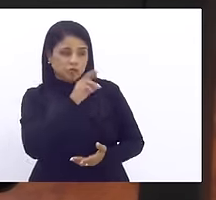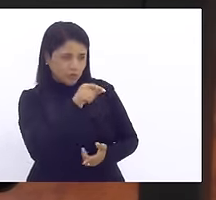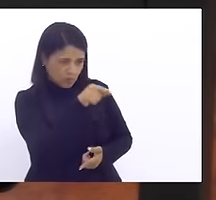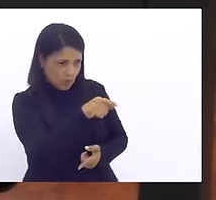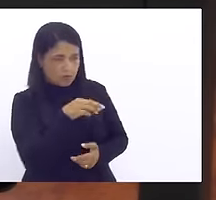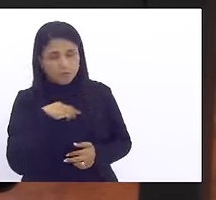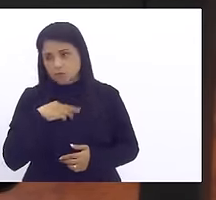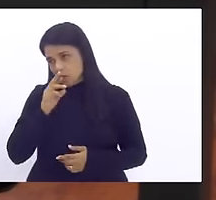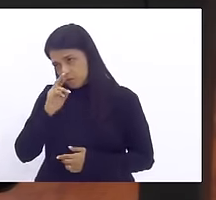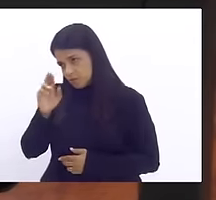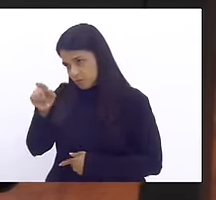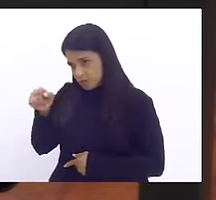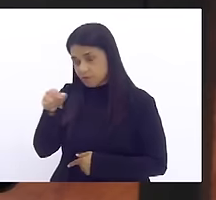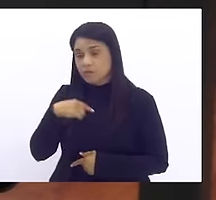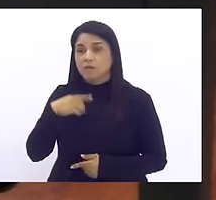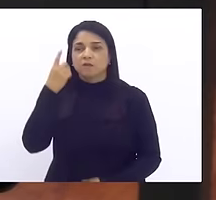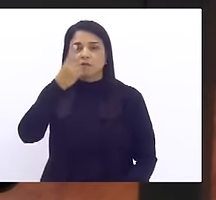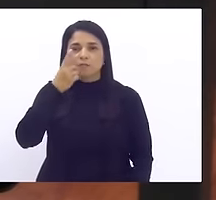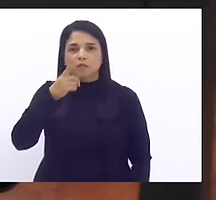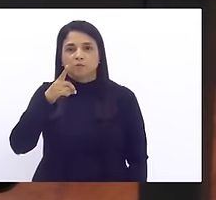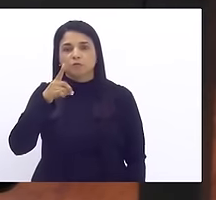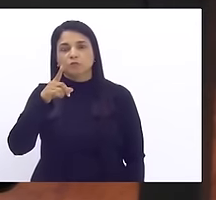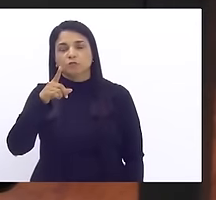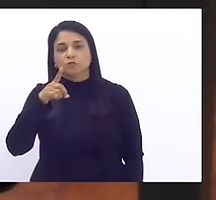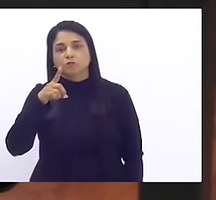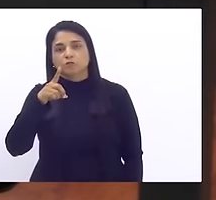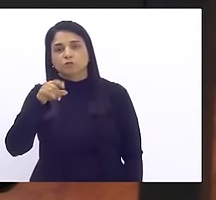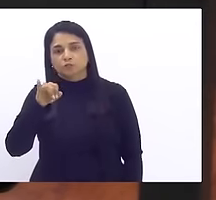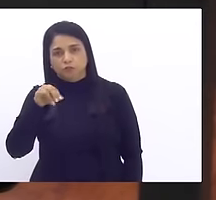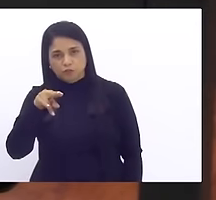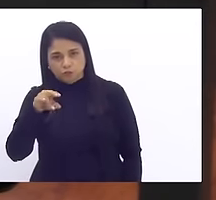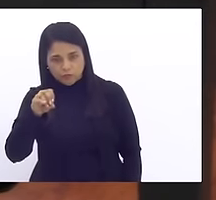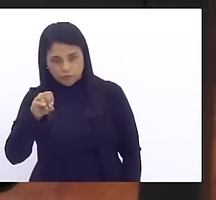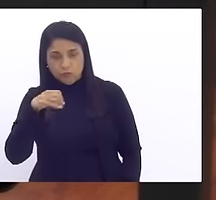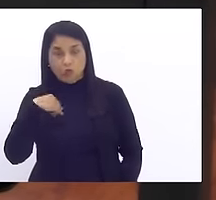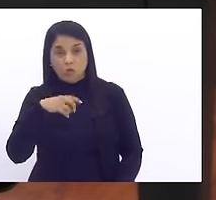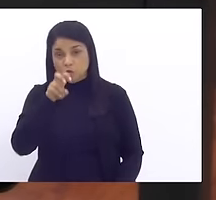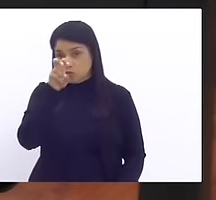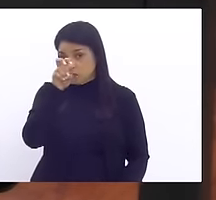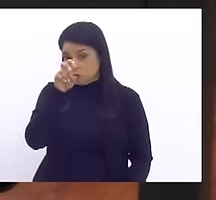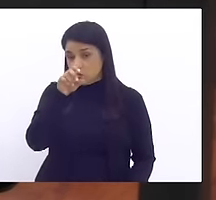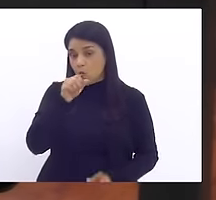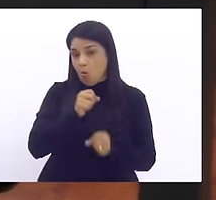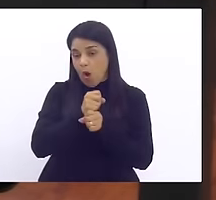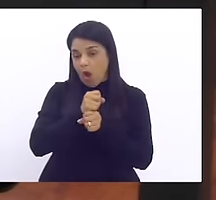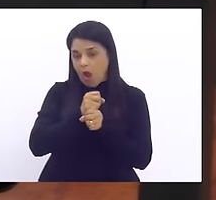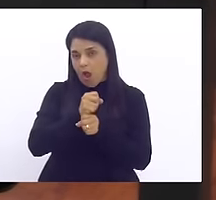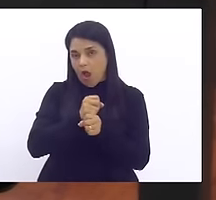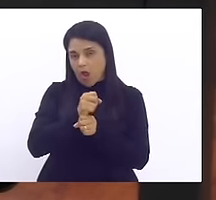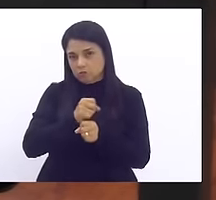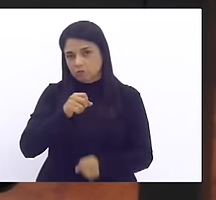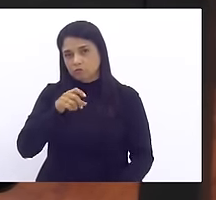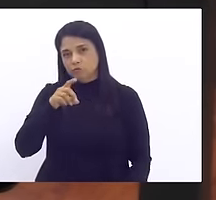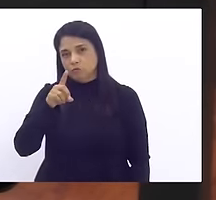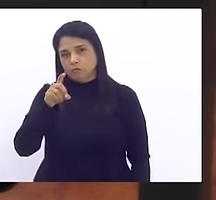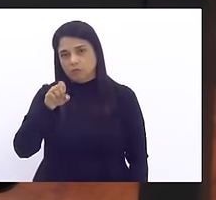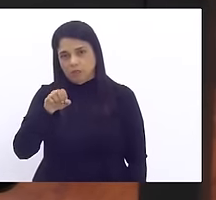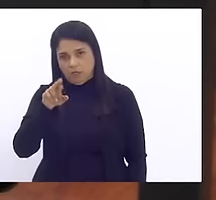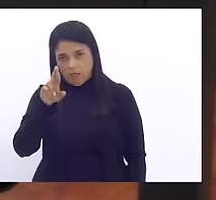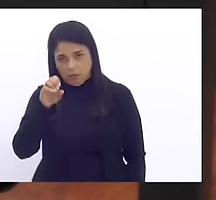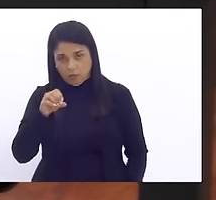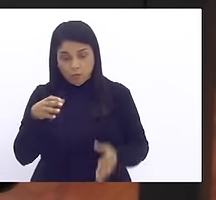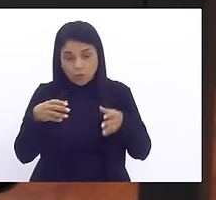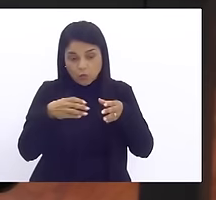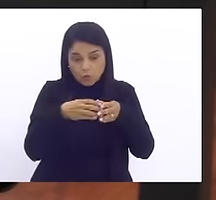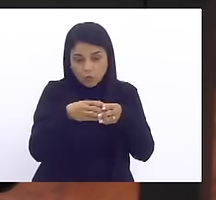é deputado Dino licitação eu estou no detra cinco anos eu não cheguei com a atual administração e eu faço parte do